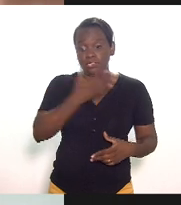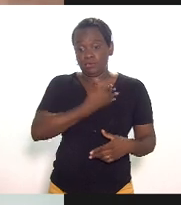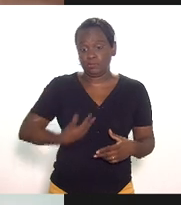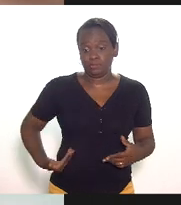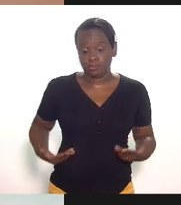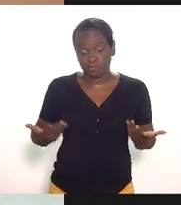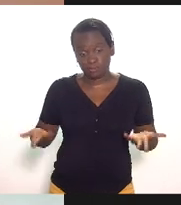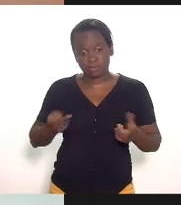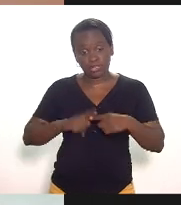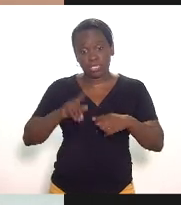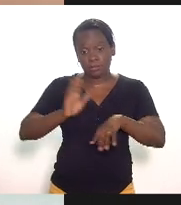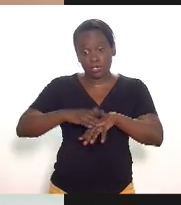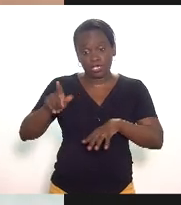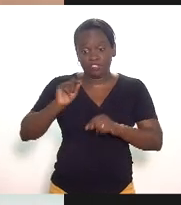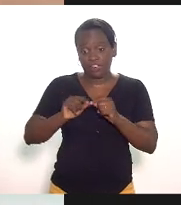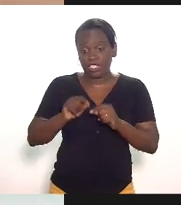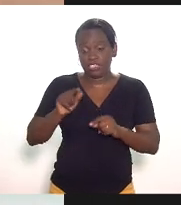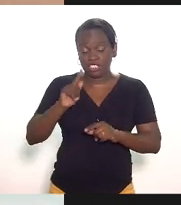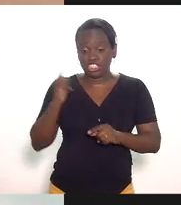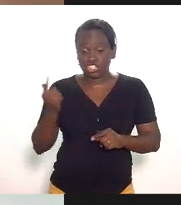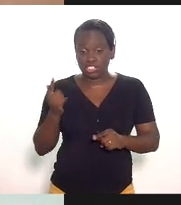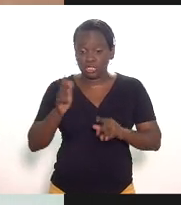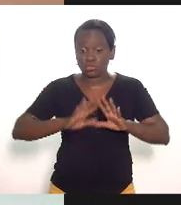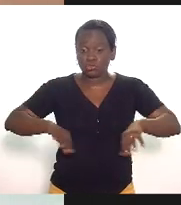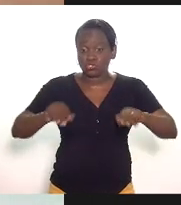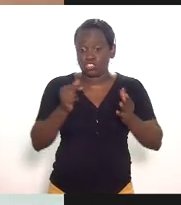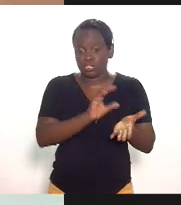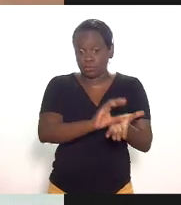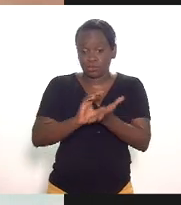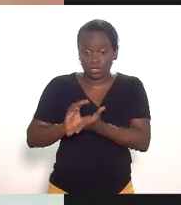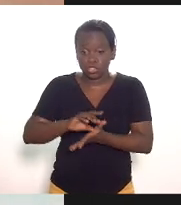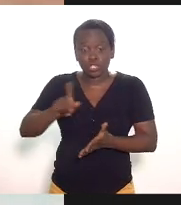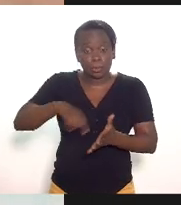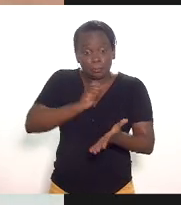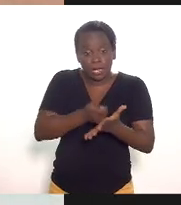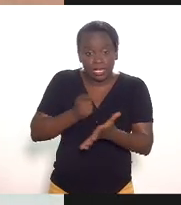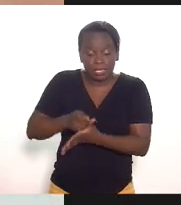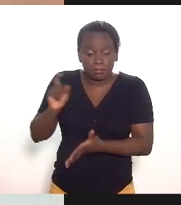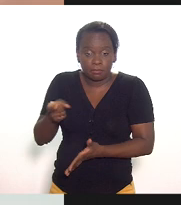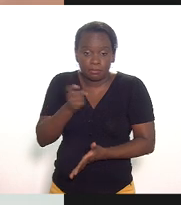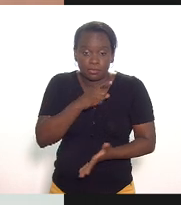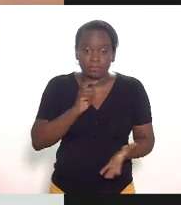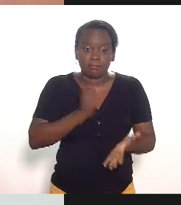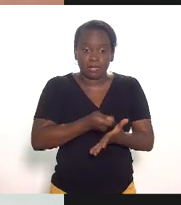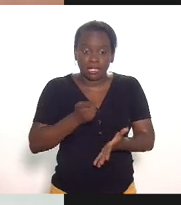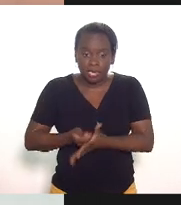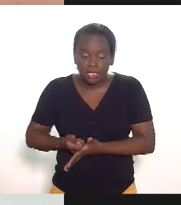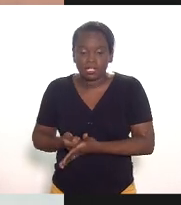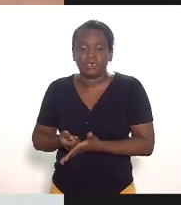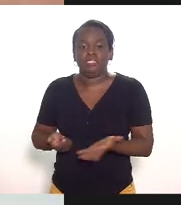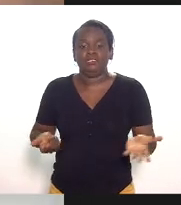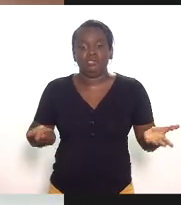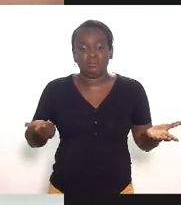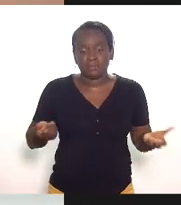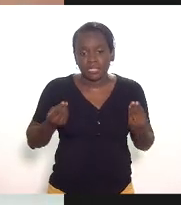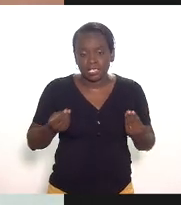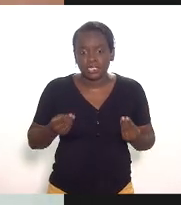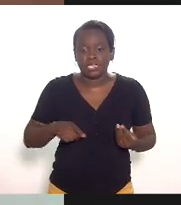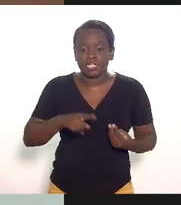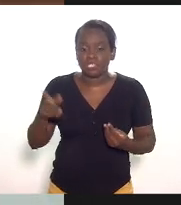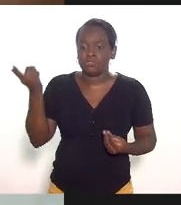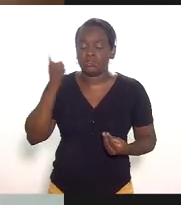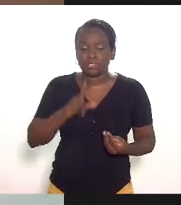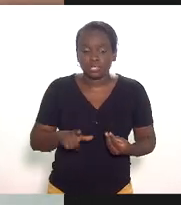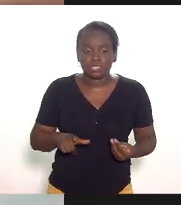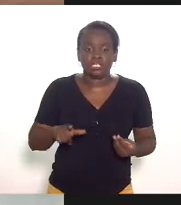porque é ele que faz a gestão do dinheiro público, né? Nós pagamos impostos e pagamos os impostos para que eles possam